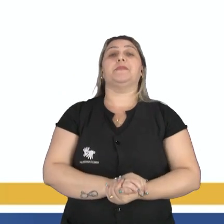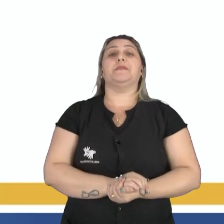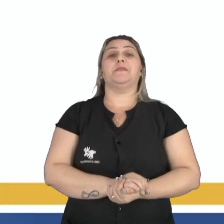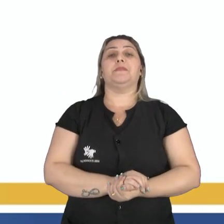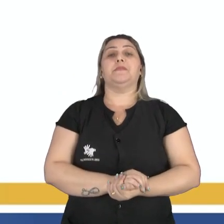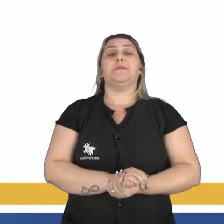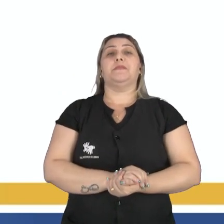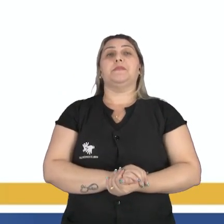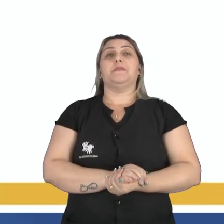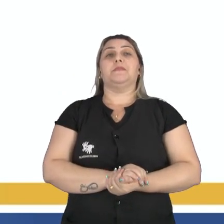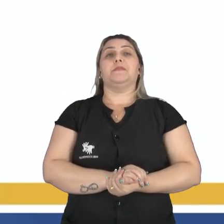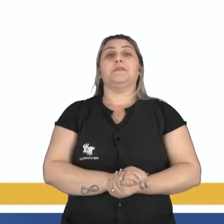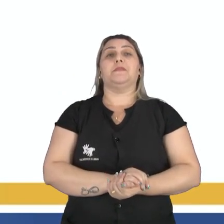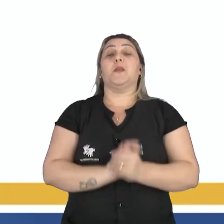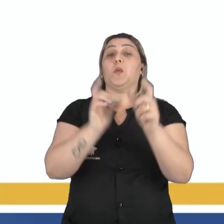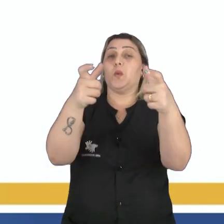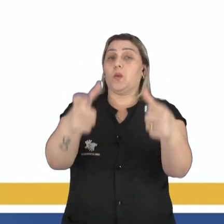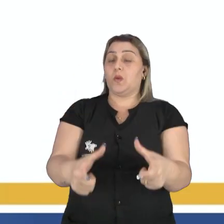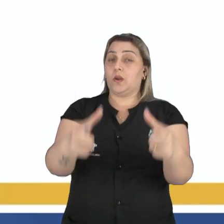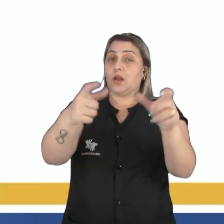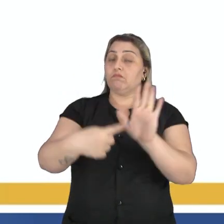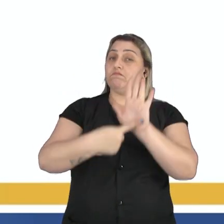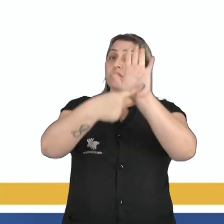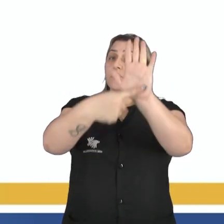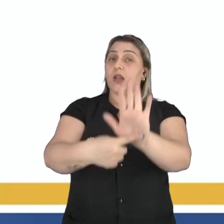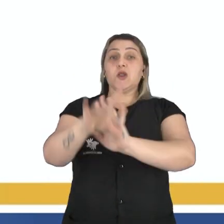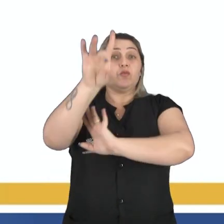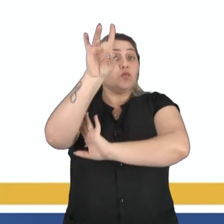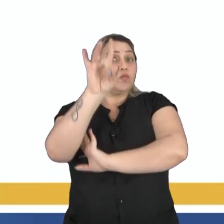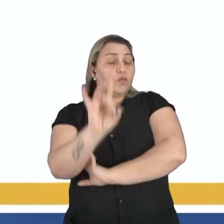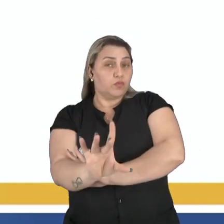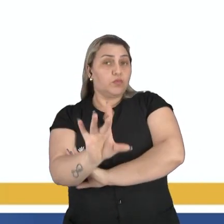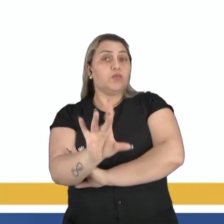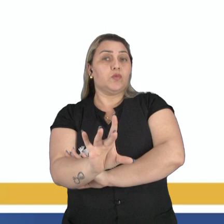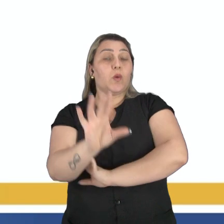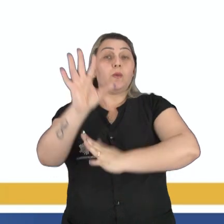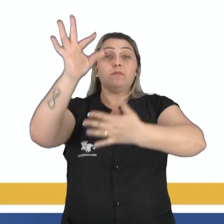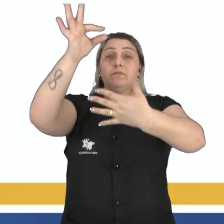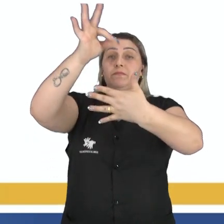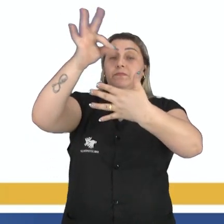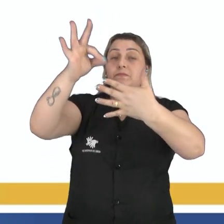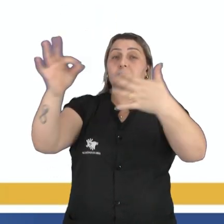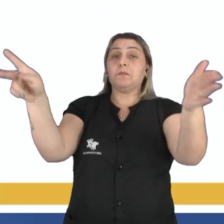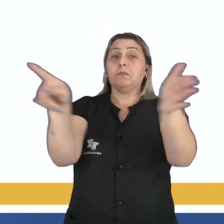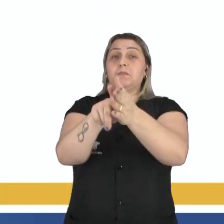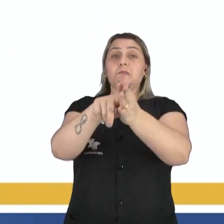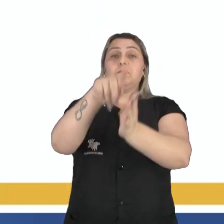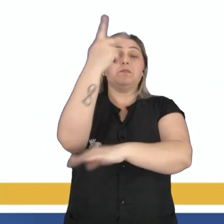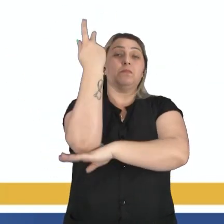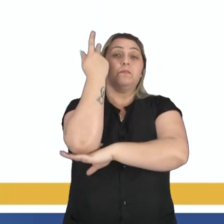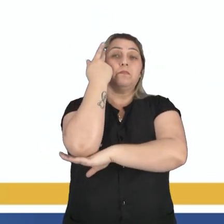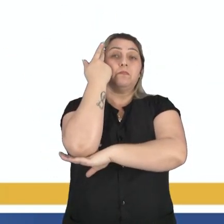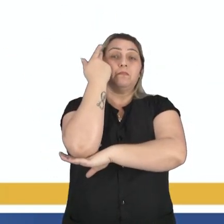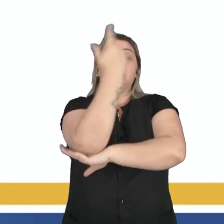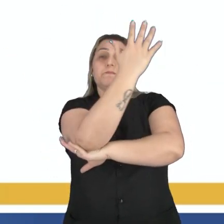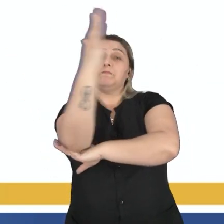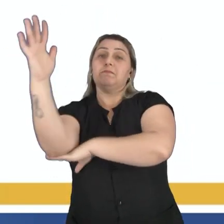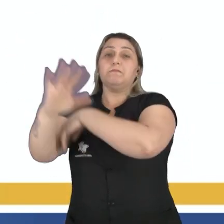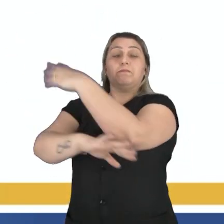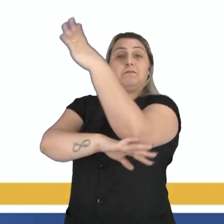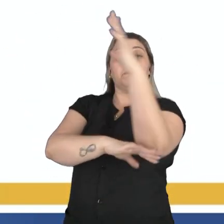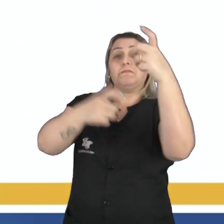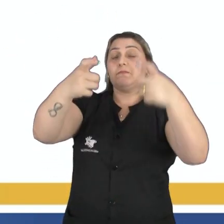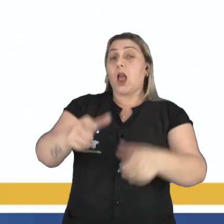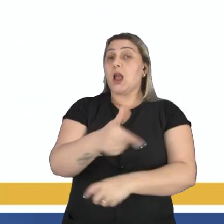paisagem natural é o ambiente que apresenta apenas elementos da natureza, ou seja, nesse tipo de